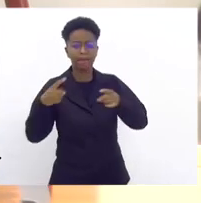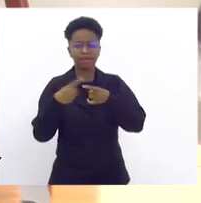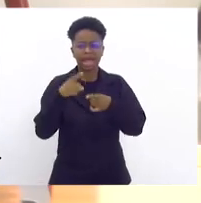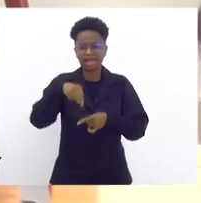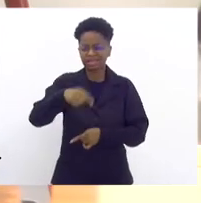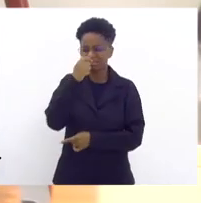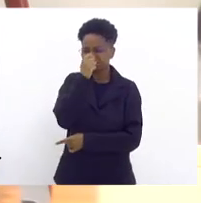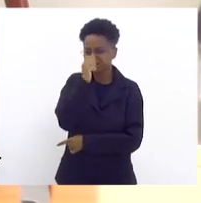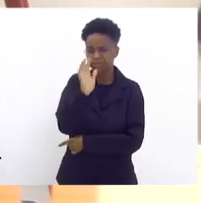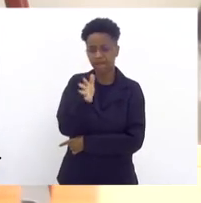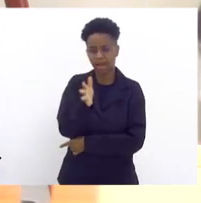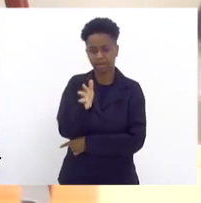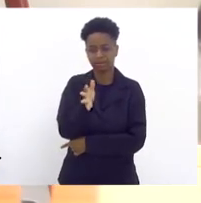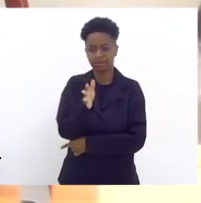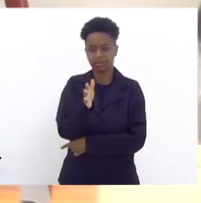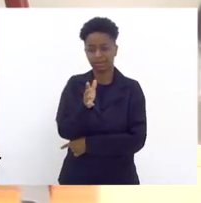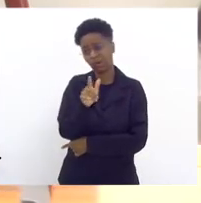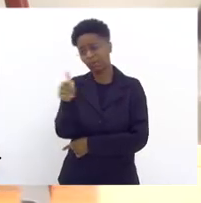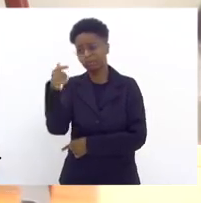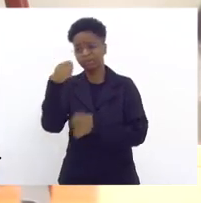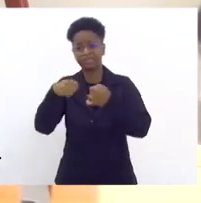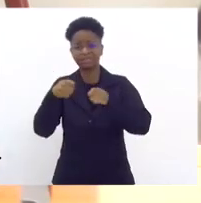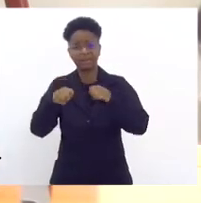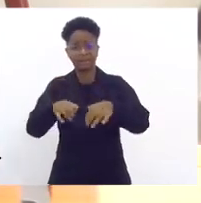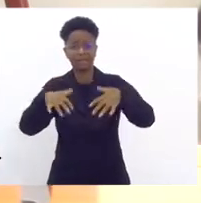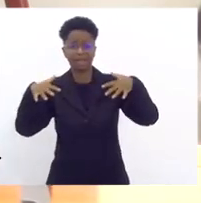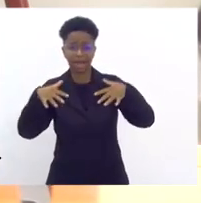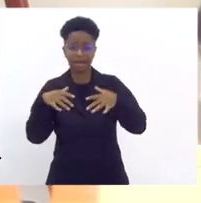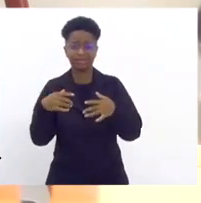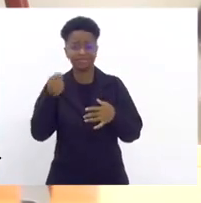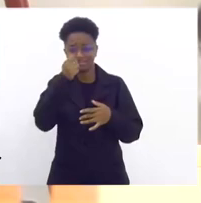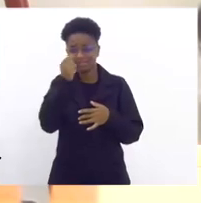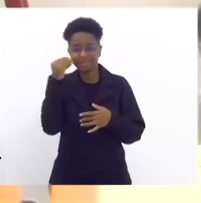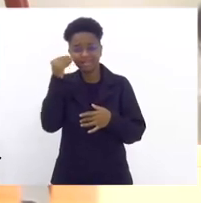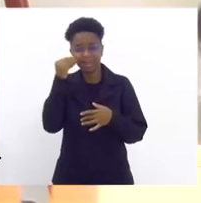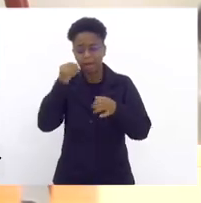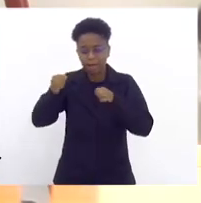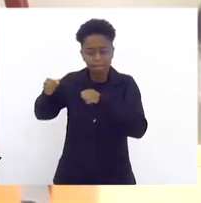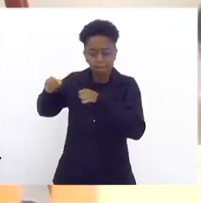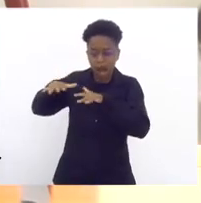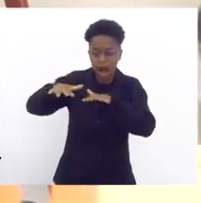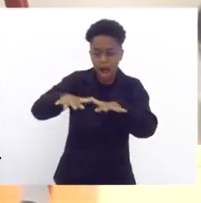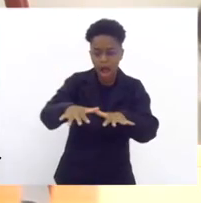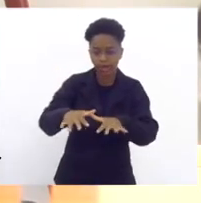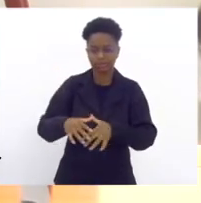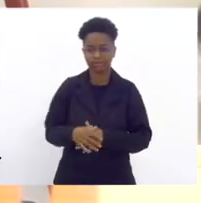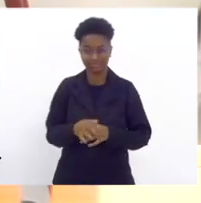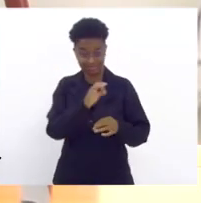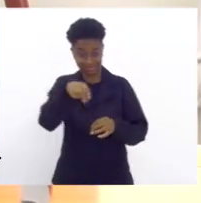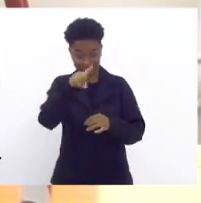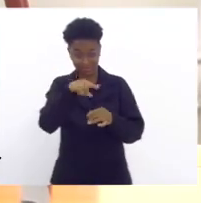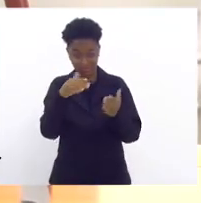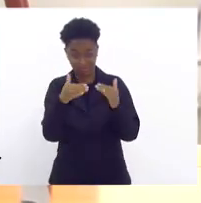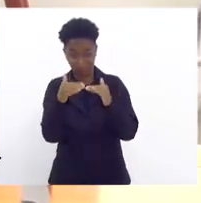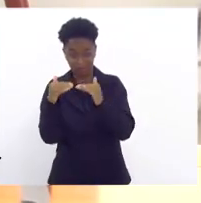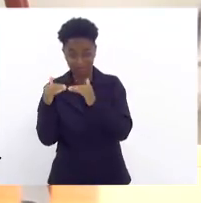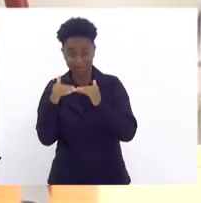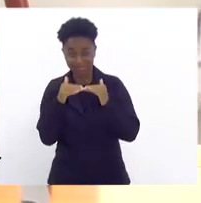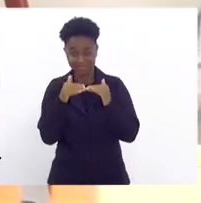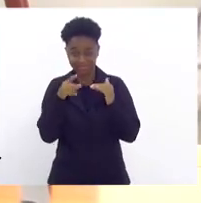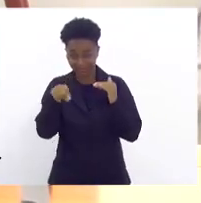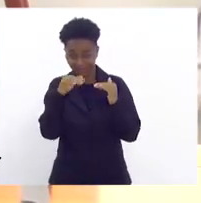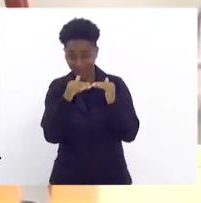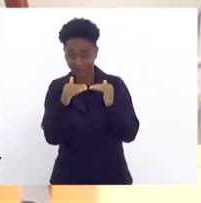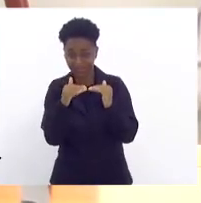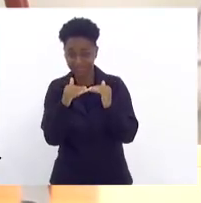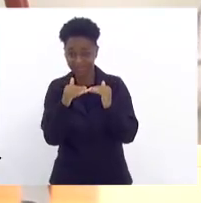tá pequeno próxima vez nós fazendo plenário pra gente ver se a gente lotado todo mundo da prova eu achei que eu